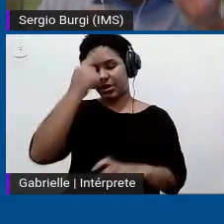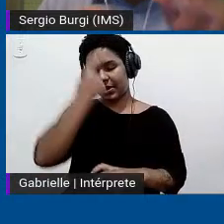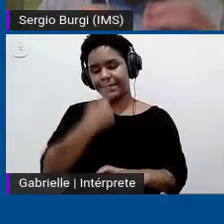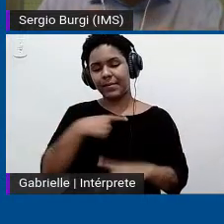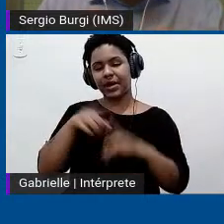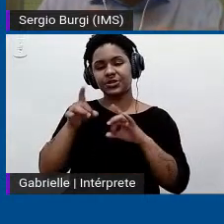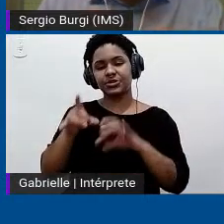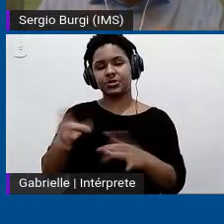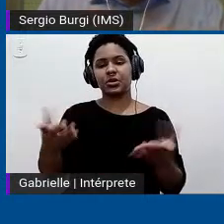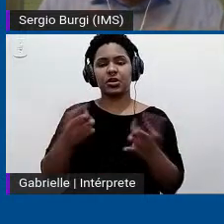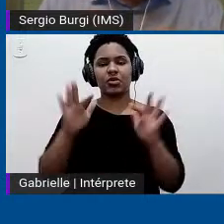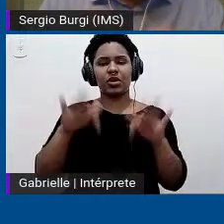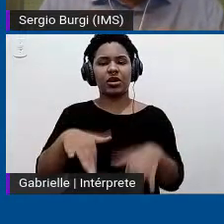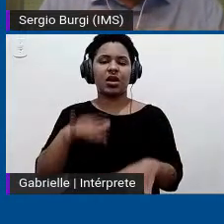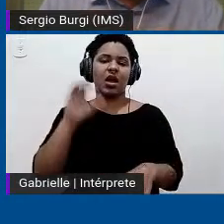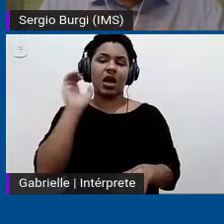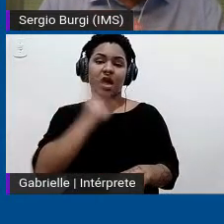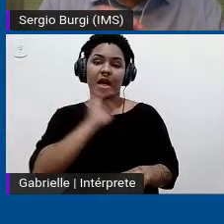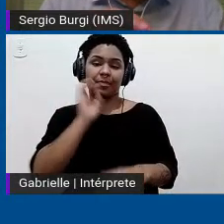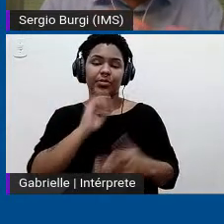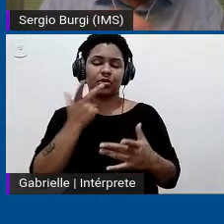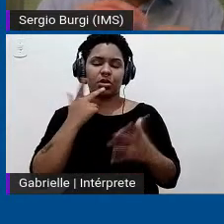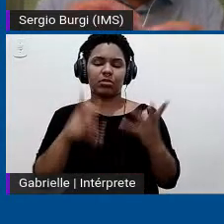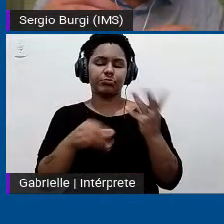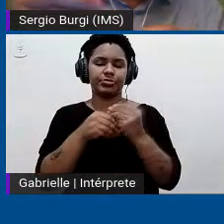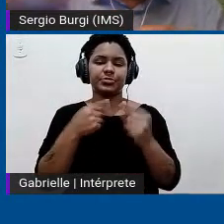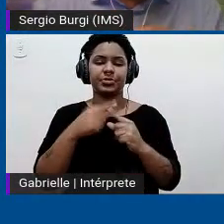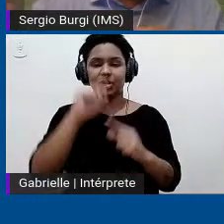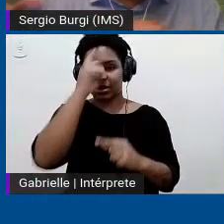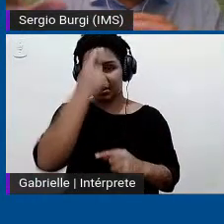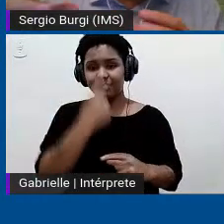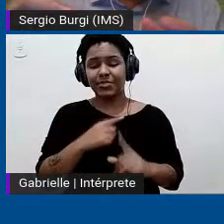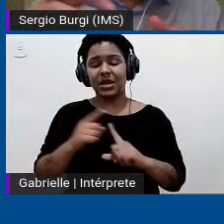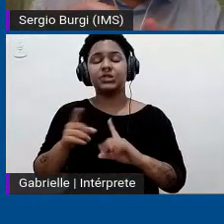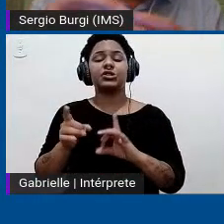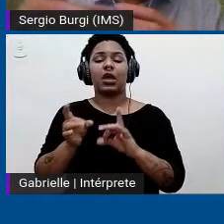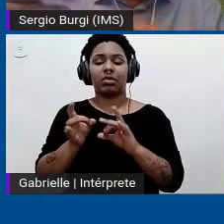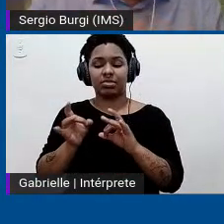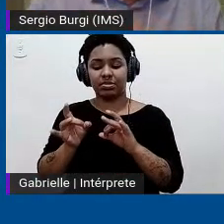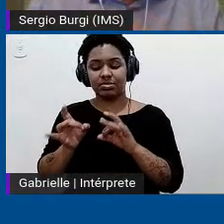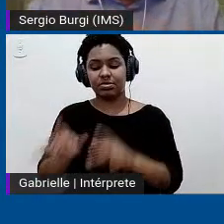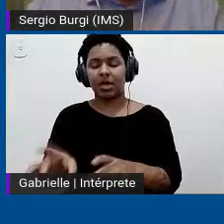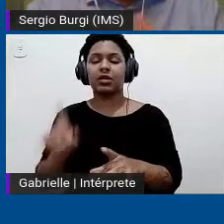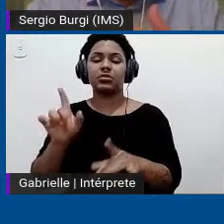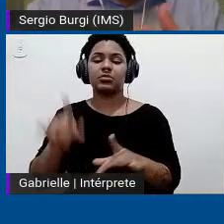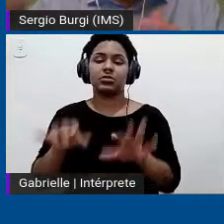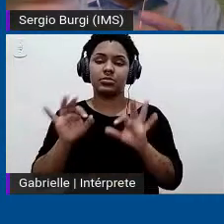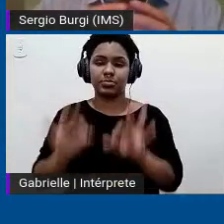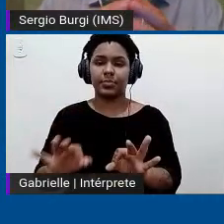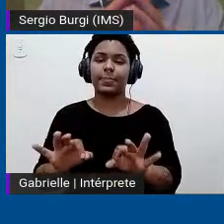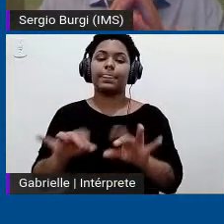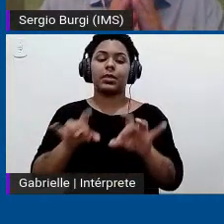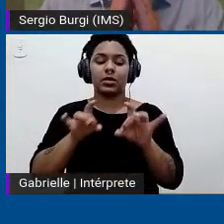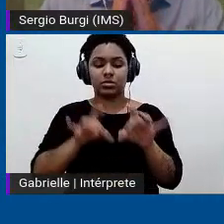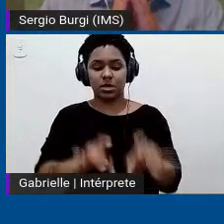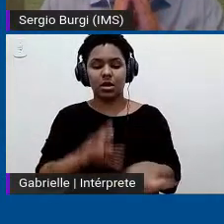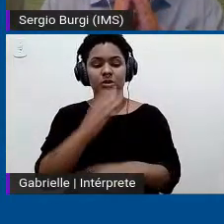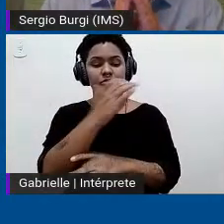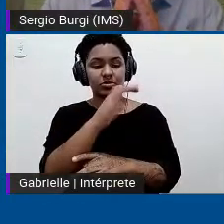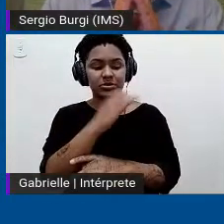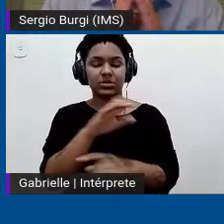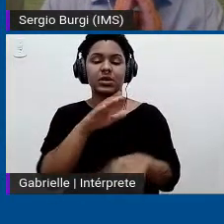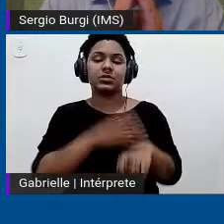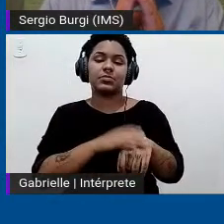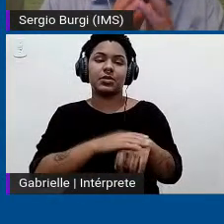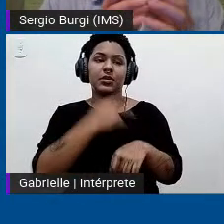uma consideração rápida, quer dizer, tanto a imagem técnica no seu sentido técnico, no seu sentido de ciência, como bem lembrou também